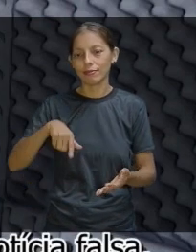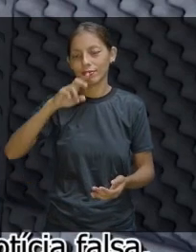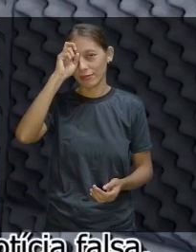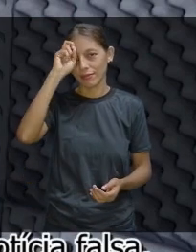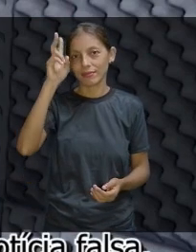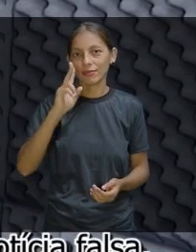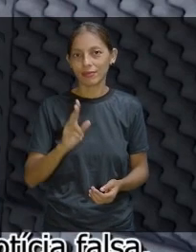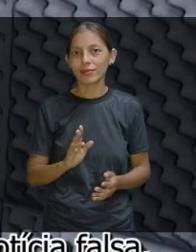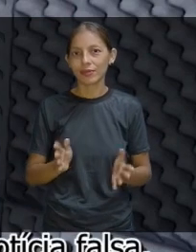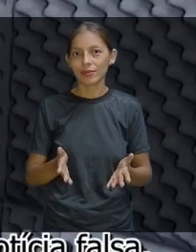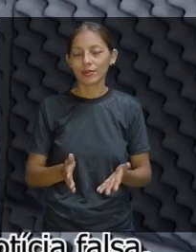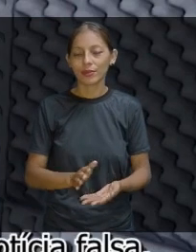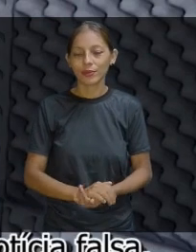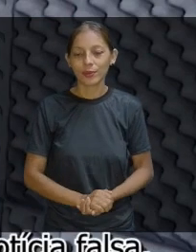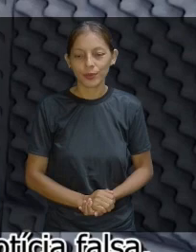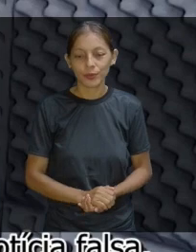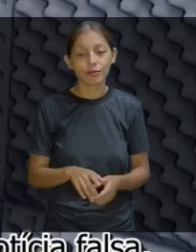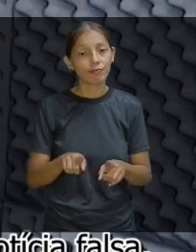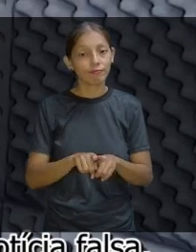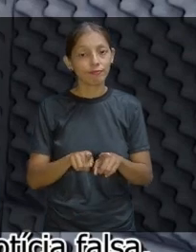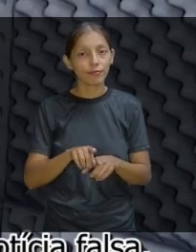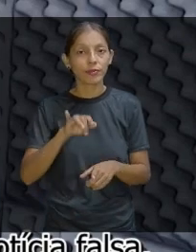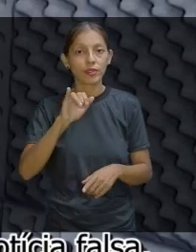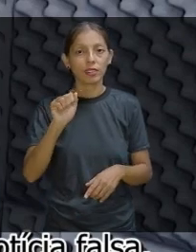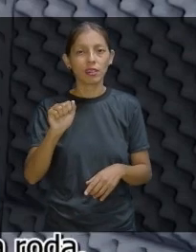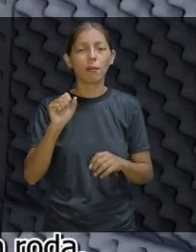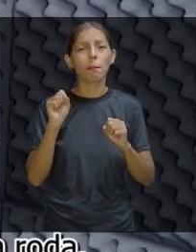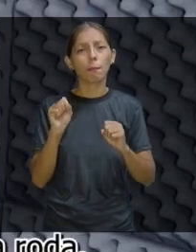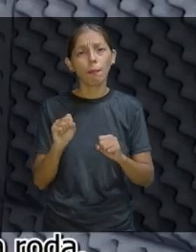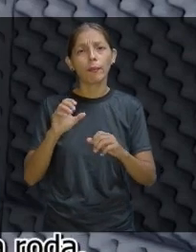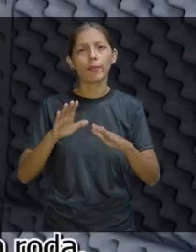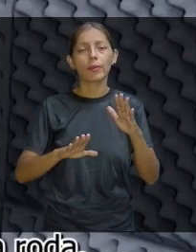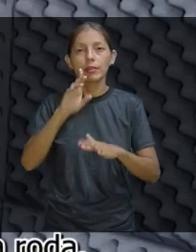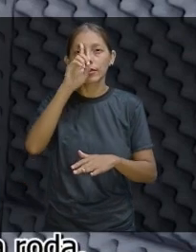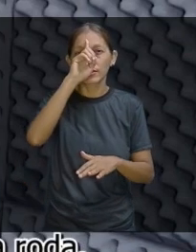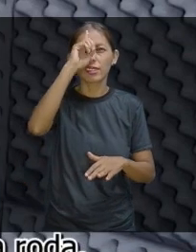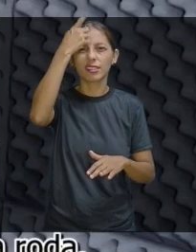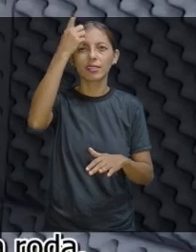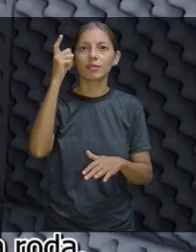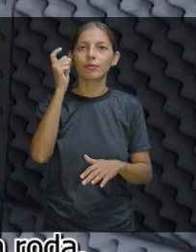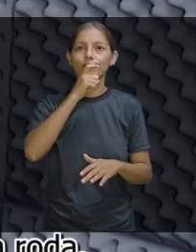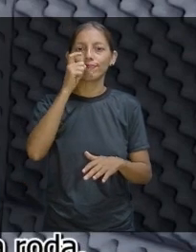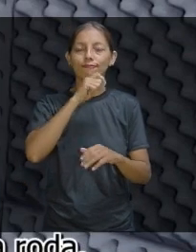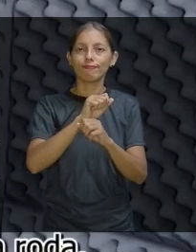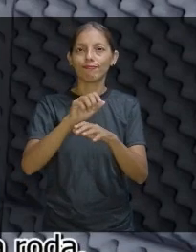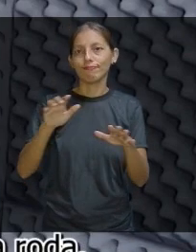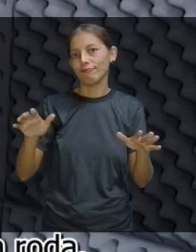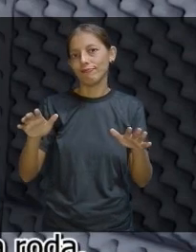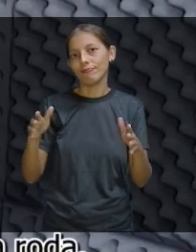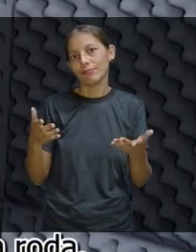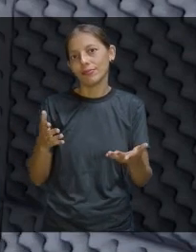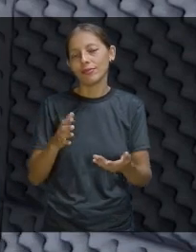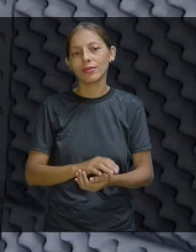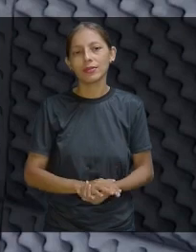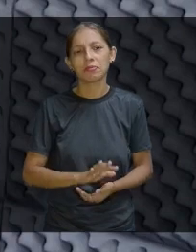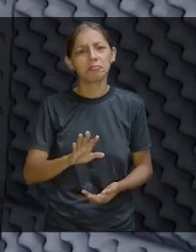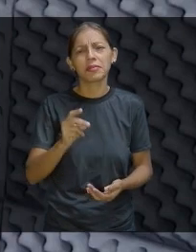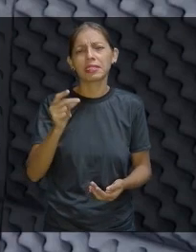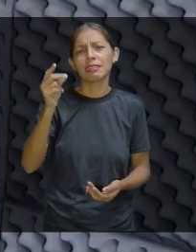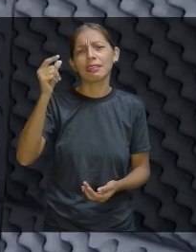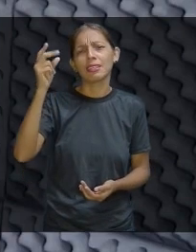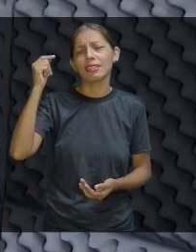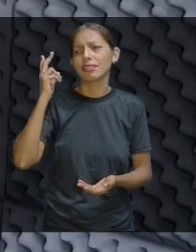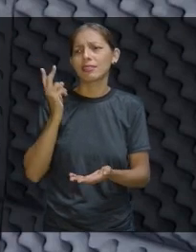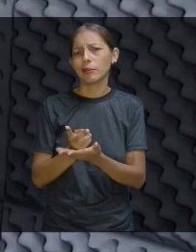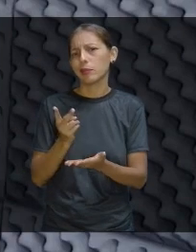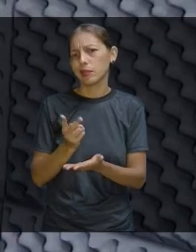inteligência artificial, ela pode trazer uma notícia falsa, mas a notícia falsa é tão antiga quanto a invenção da roda. Eu não